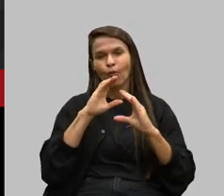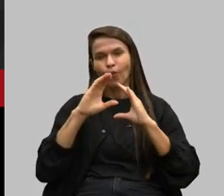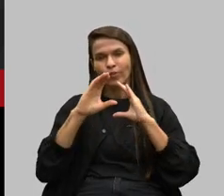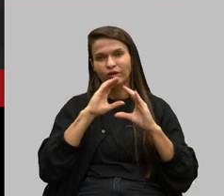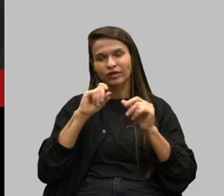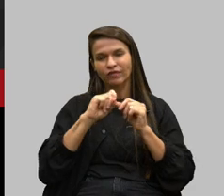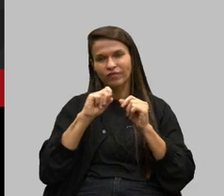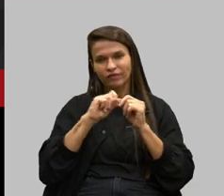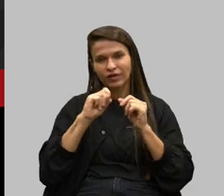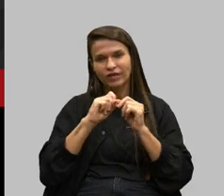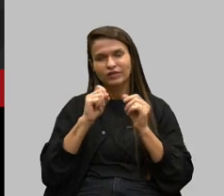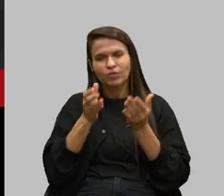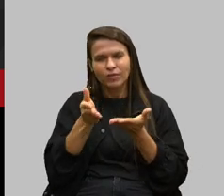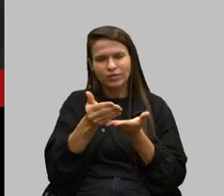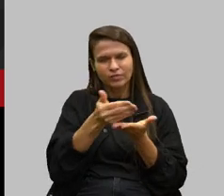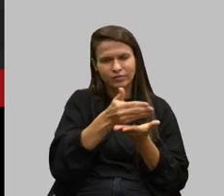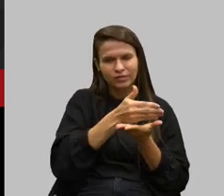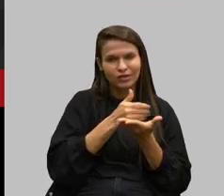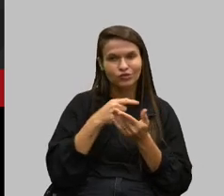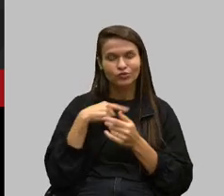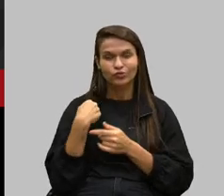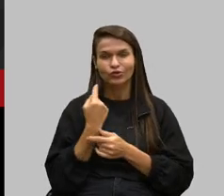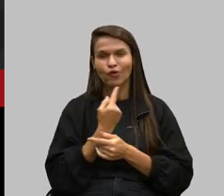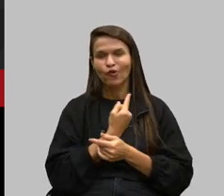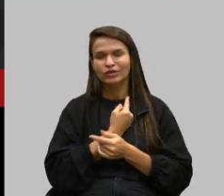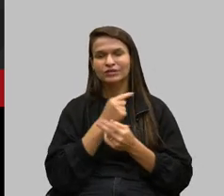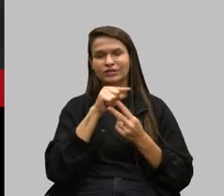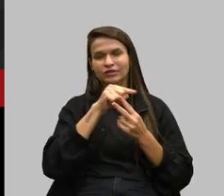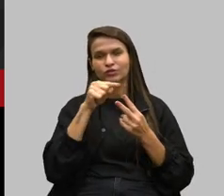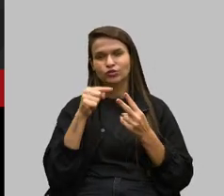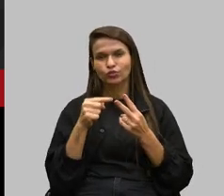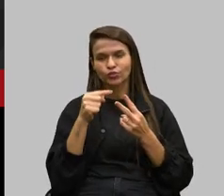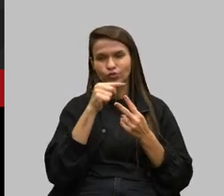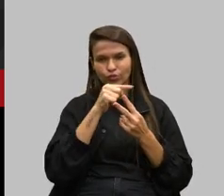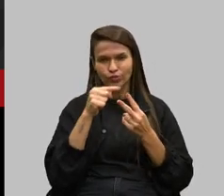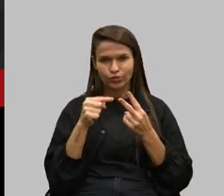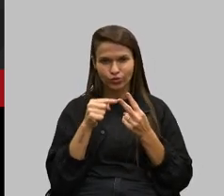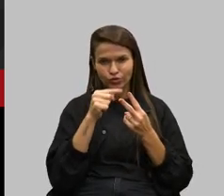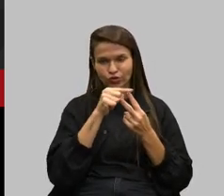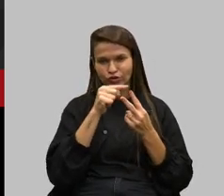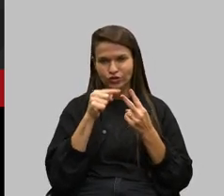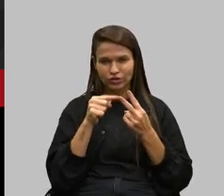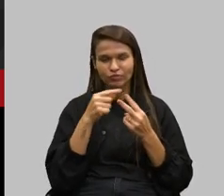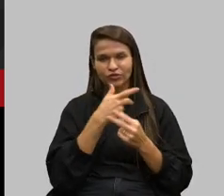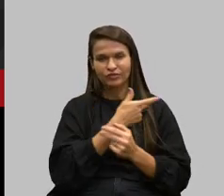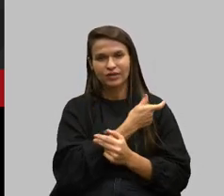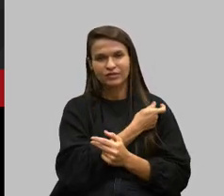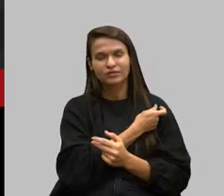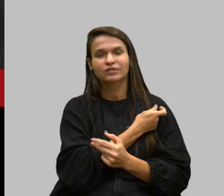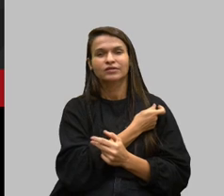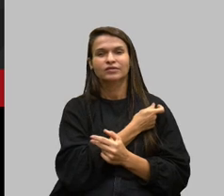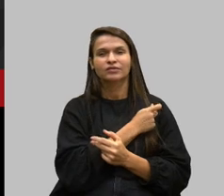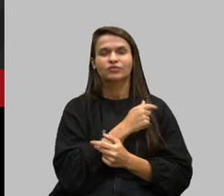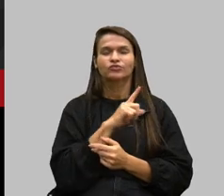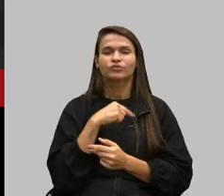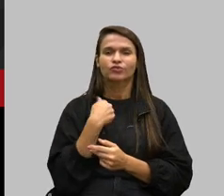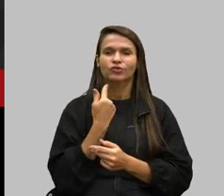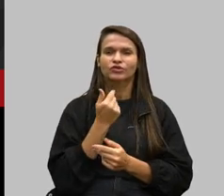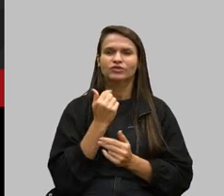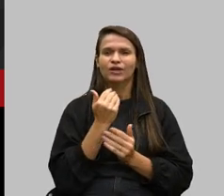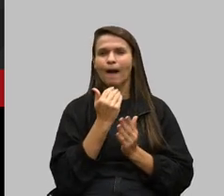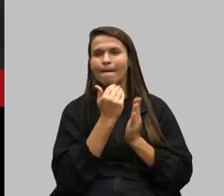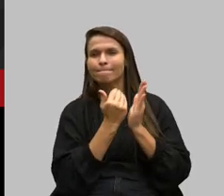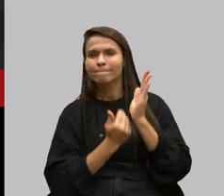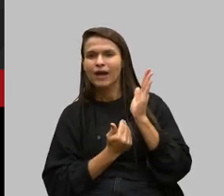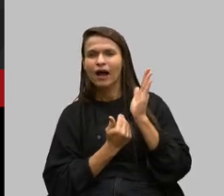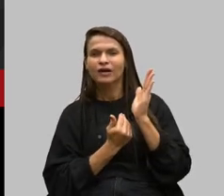um levantamento e a gente apenas em duas em duas em dois tipos de vacinação a gente tá abaixo da